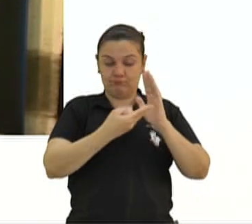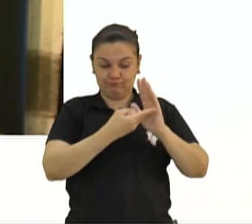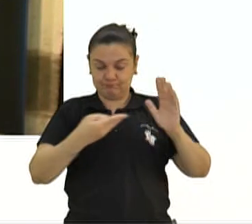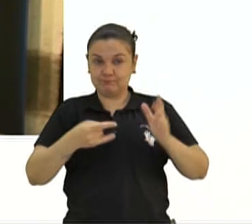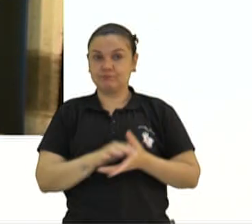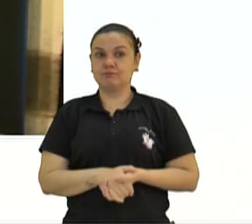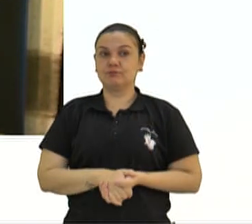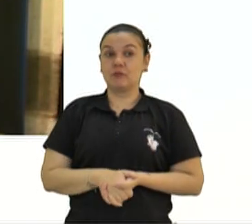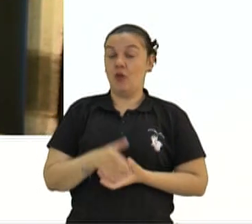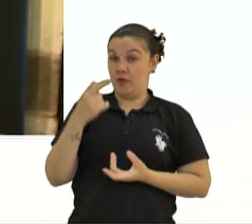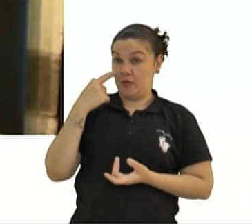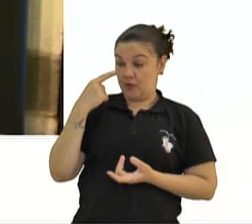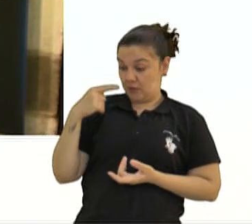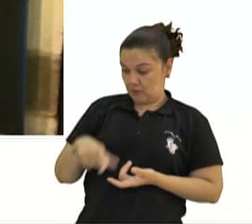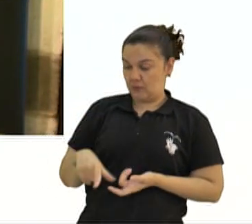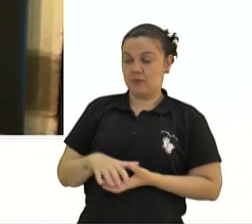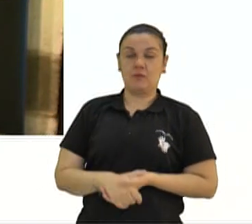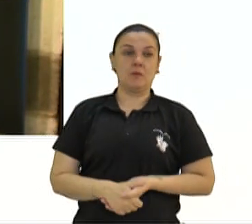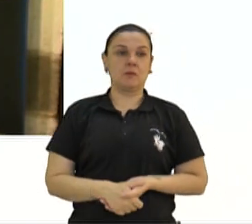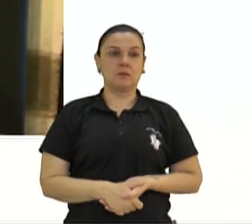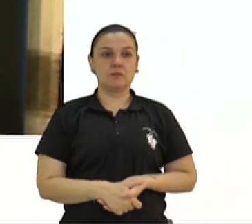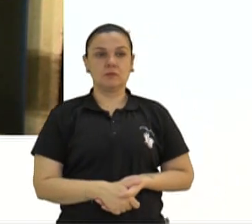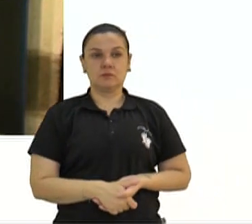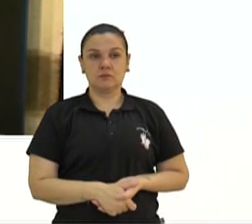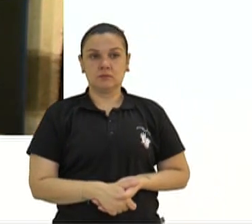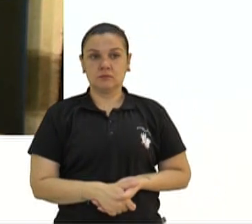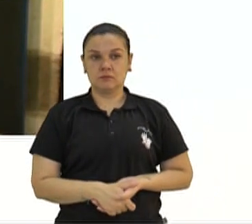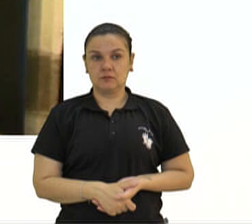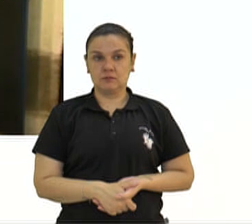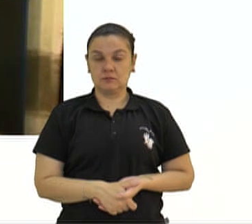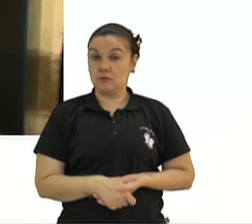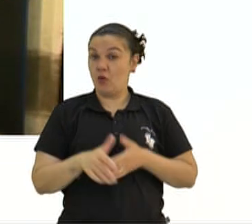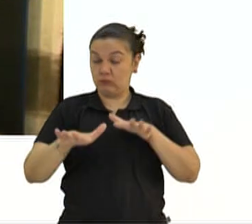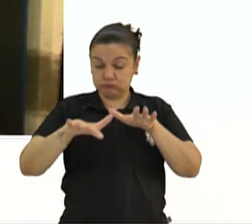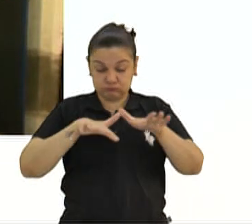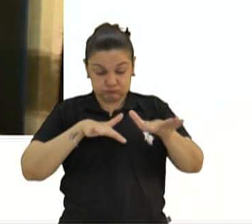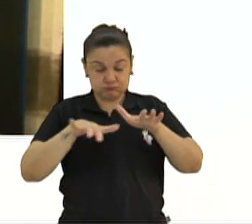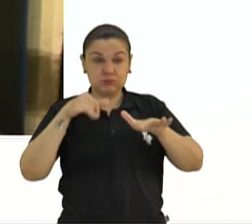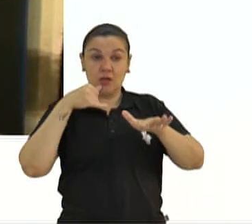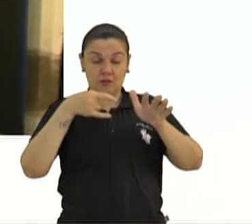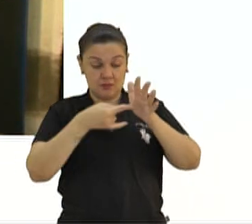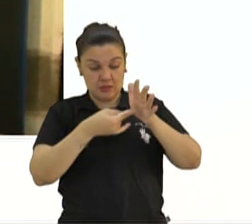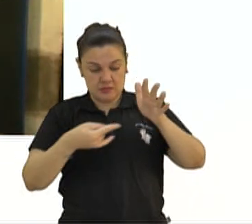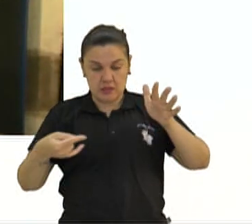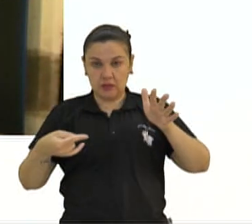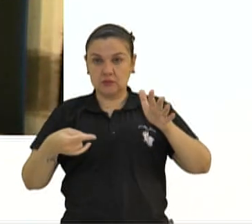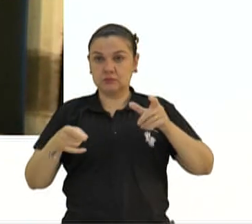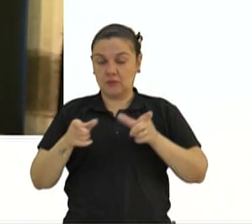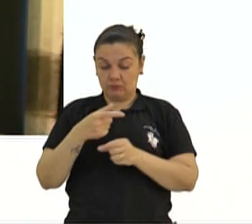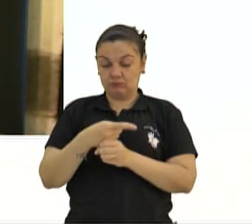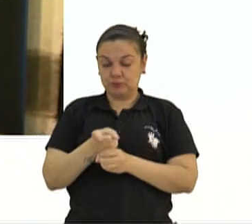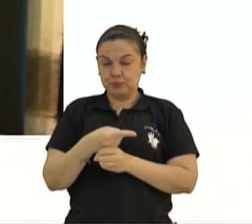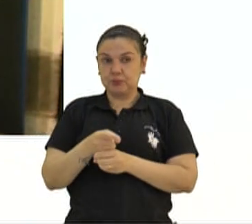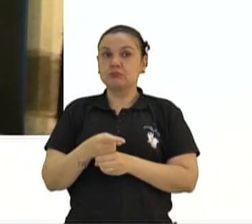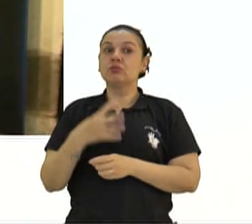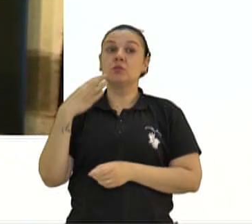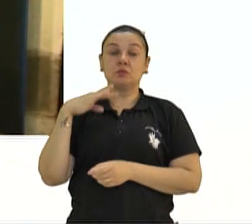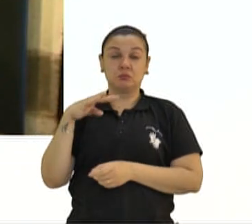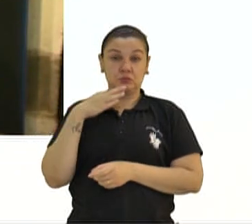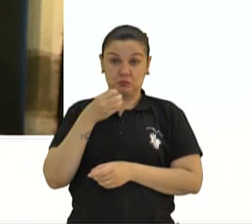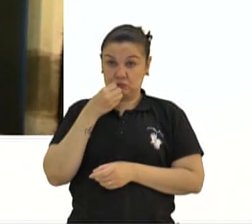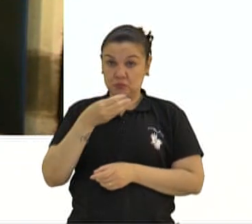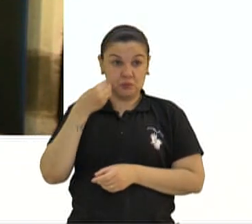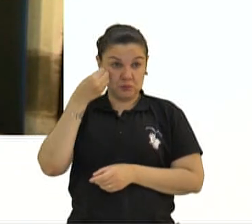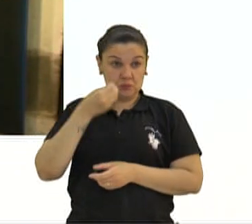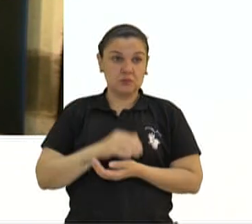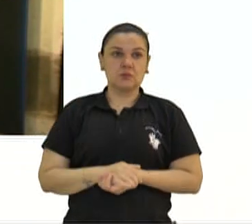interessante. Vou fazer de novo. Pessoal, interessante. Ao circular corrente elétrica, as agulhas das bússolas se movimentam. Muito bom